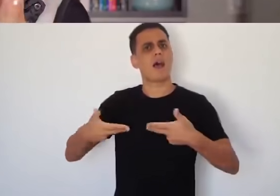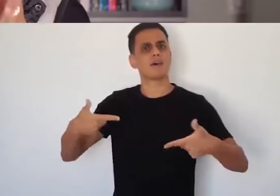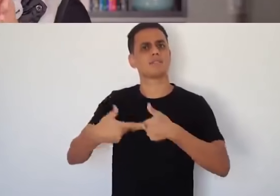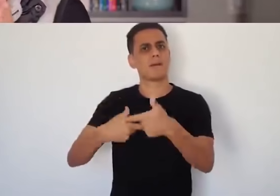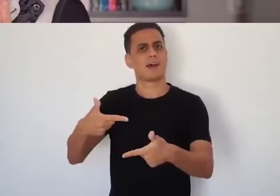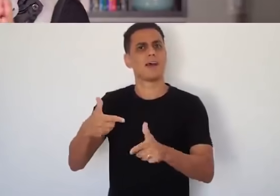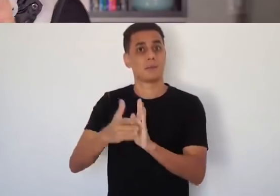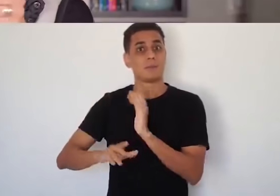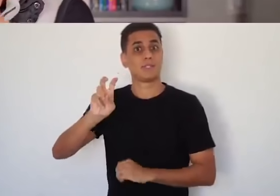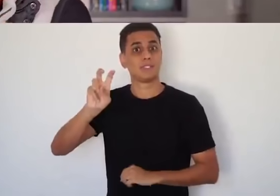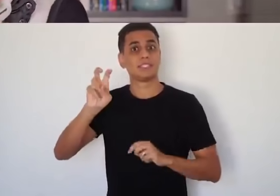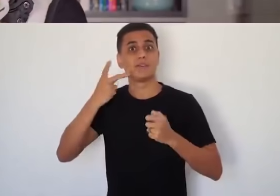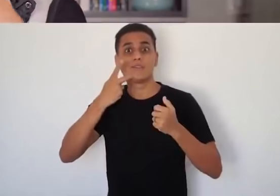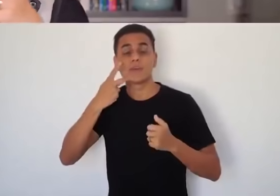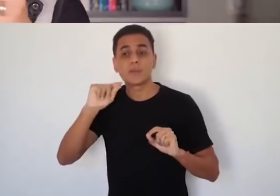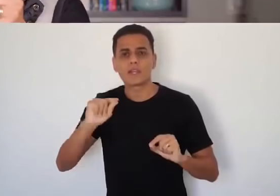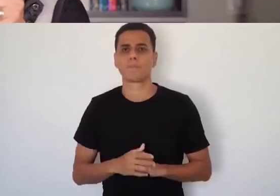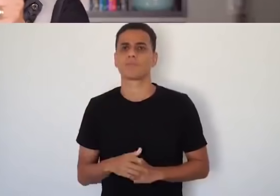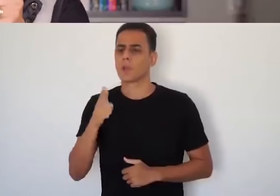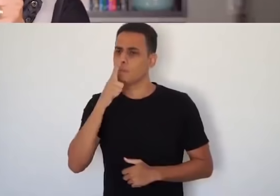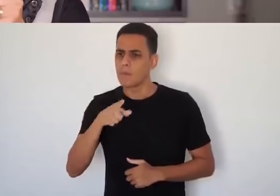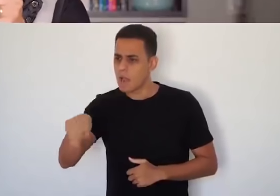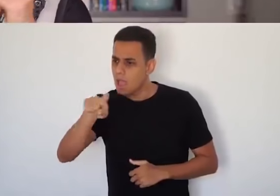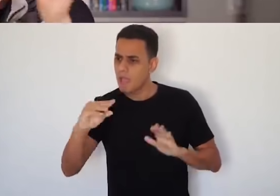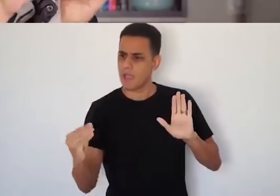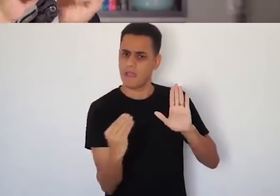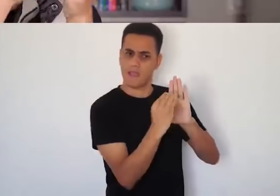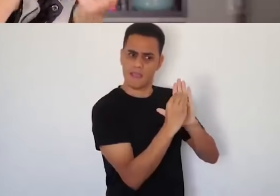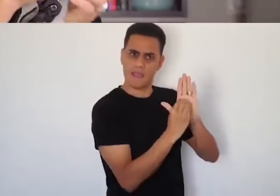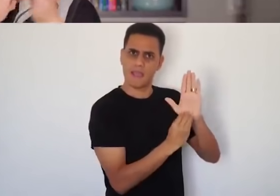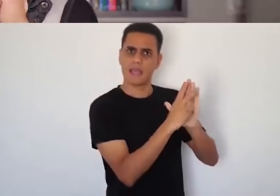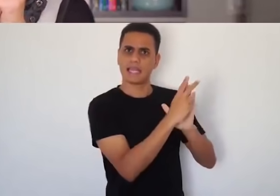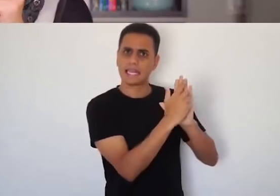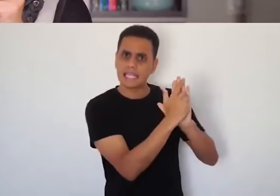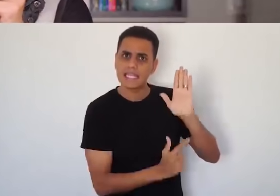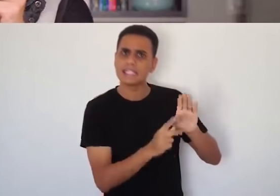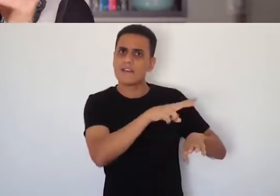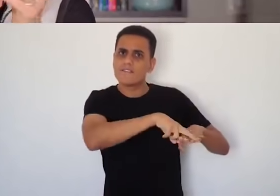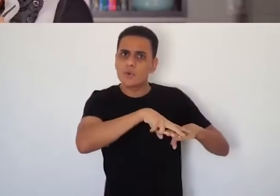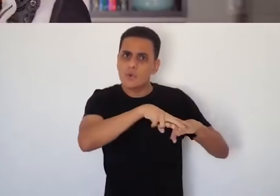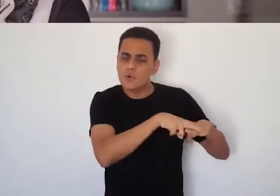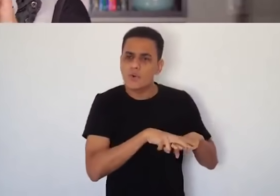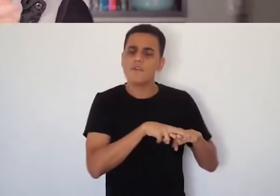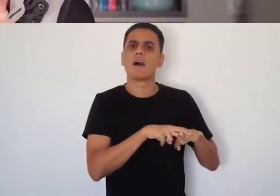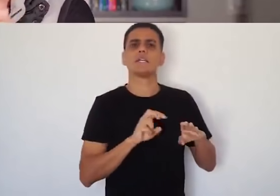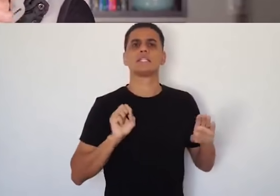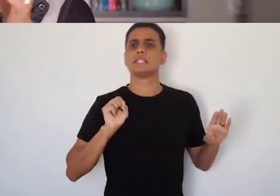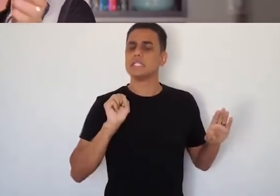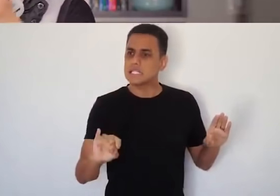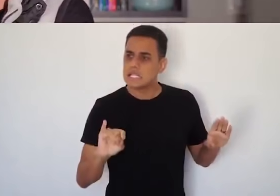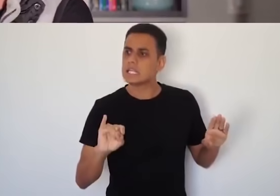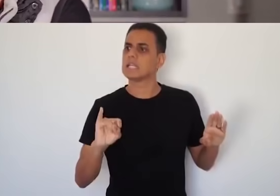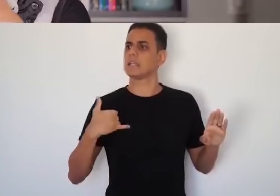filho, você precisa saber que, pela palavra de Deus, uma fé cristã, ela é manifesta na família.